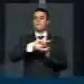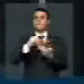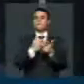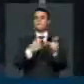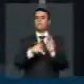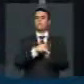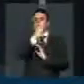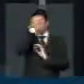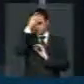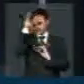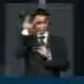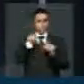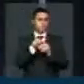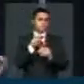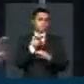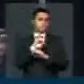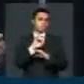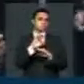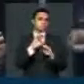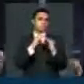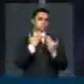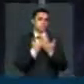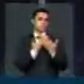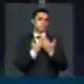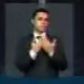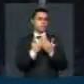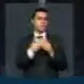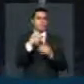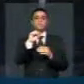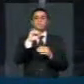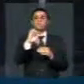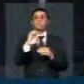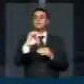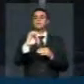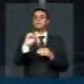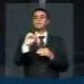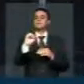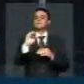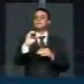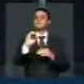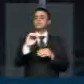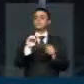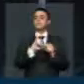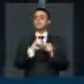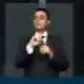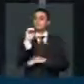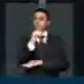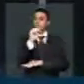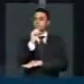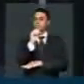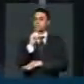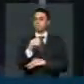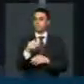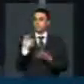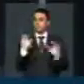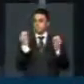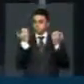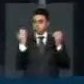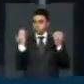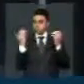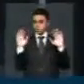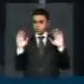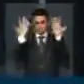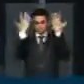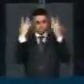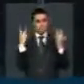instituições e empresas. Organizado pelo SESC do Rio Grande do Sul, o evento acontece há mais de 20